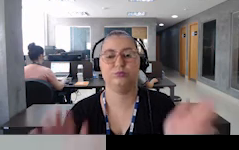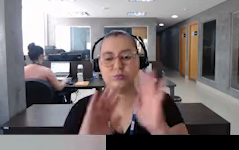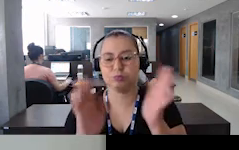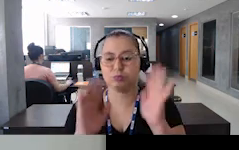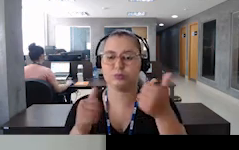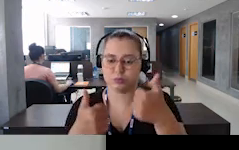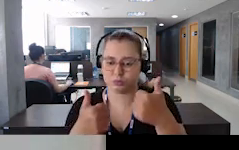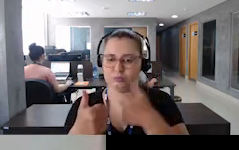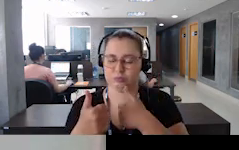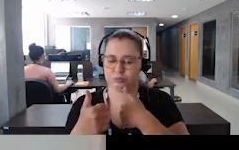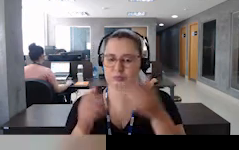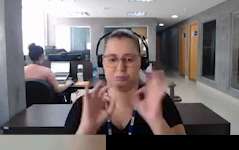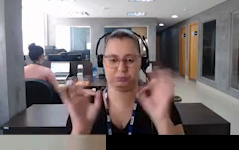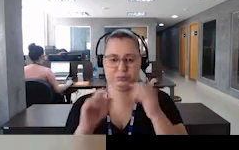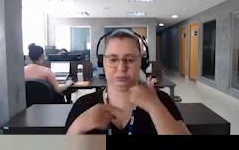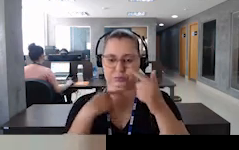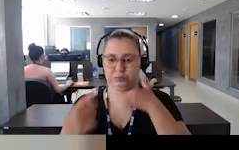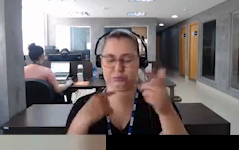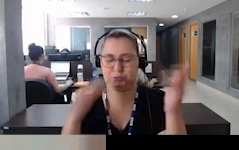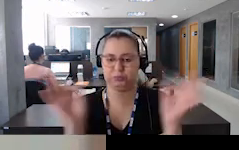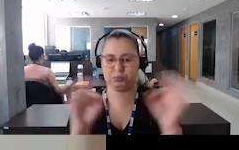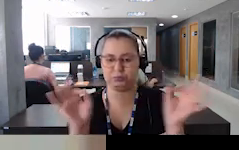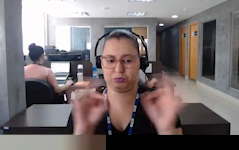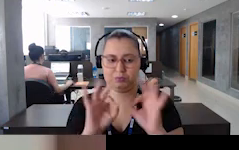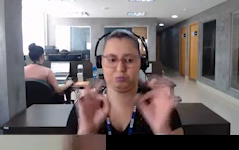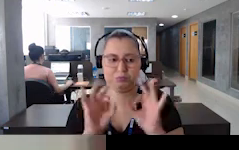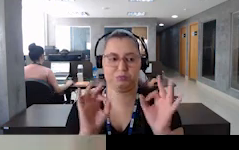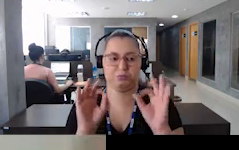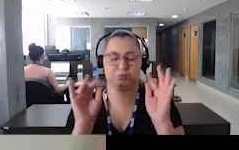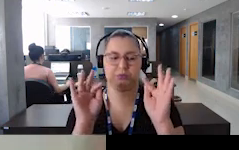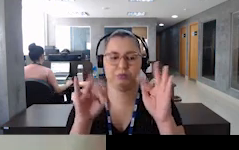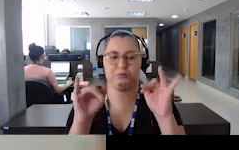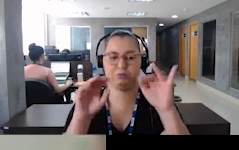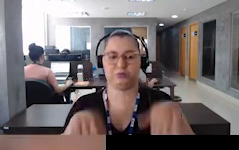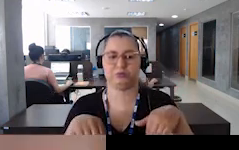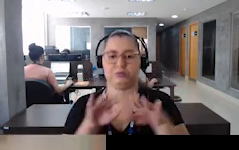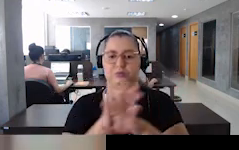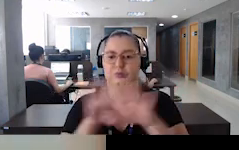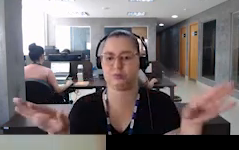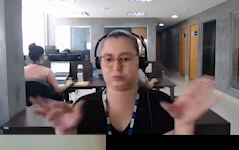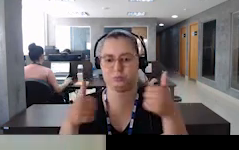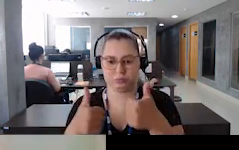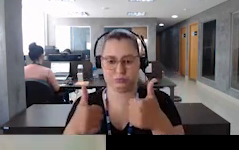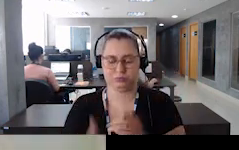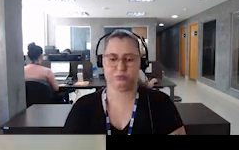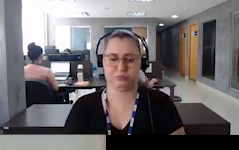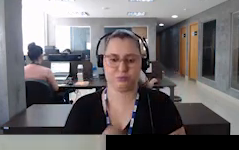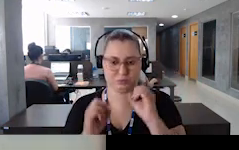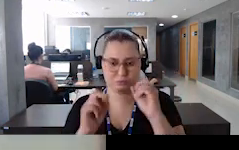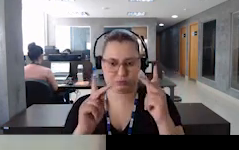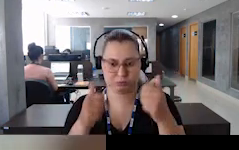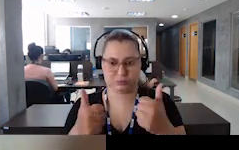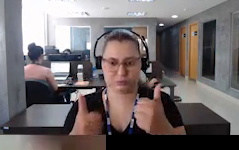Então, por hoje é isso, né? Caso ninguém tenha mais nenhuma pergunta, mais nenhuma dúvida, eu vou encerrar por aqui.